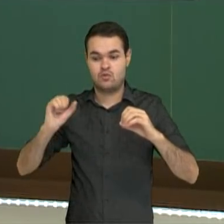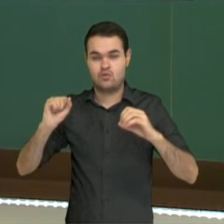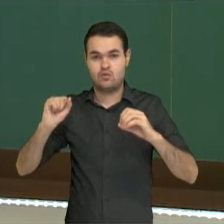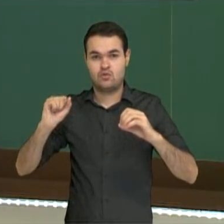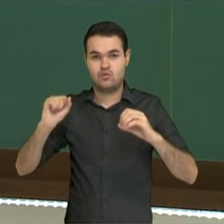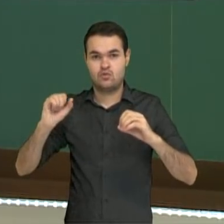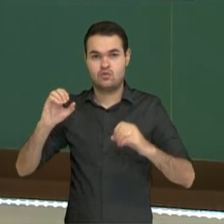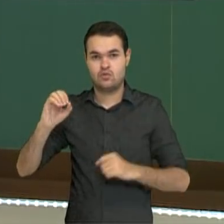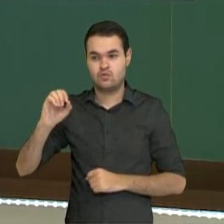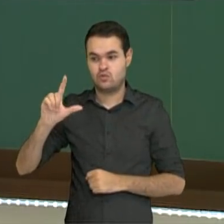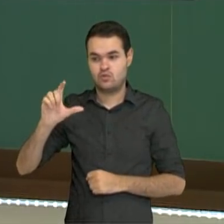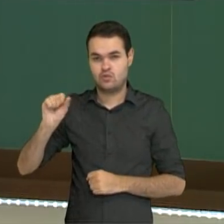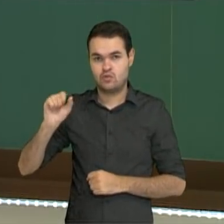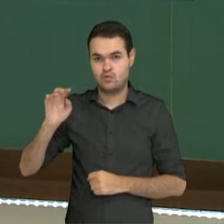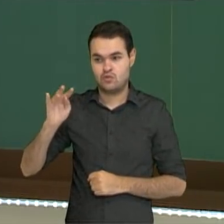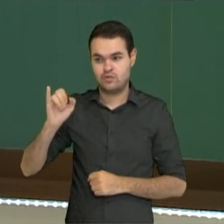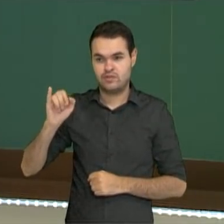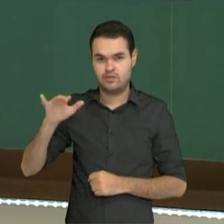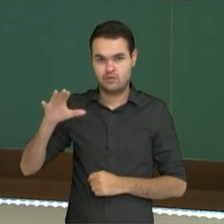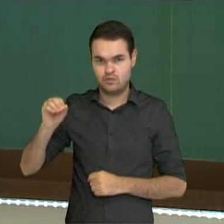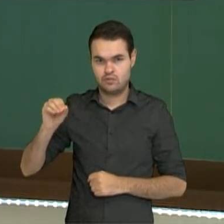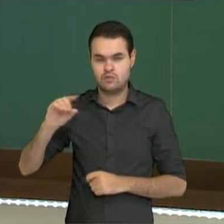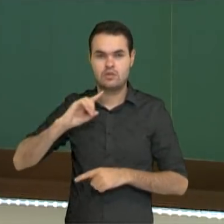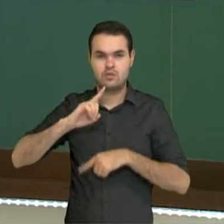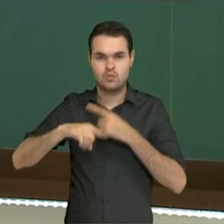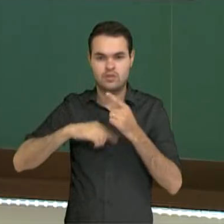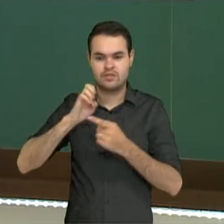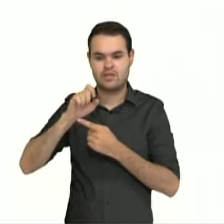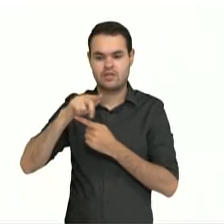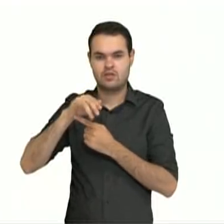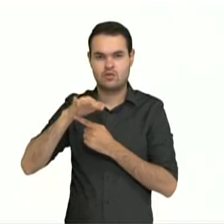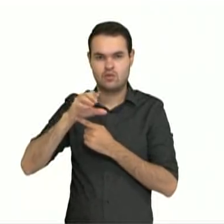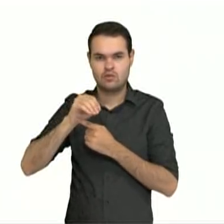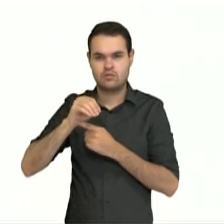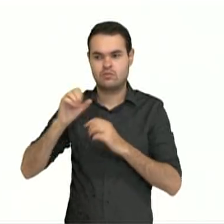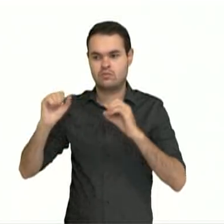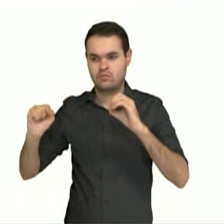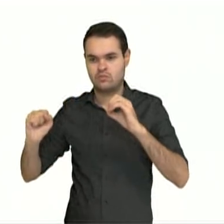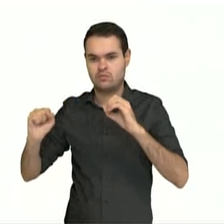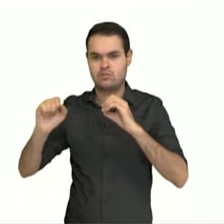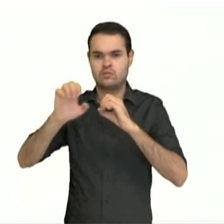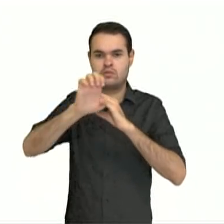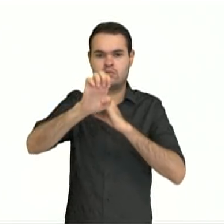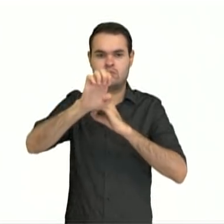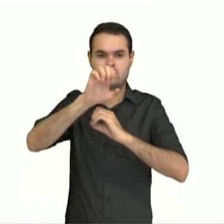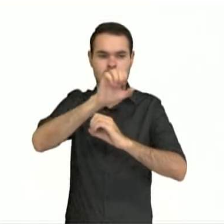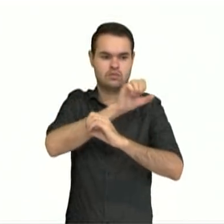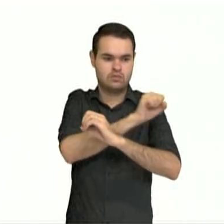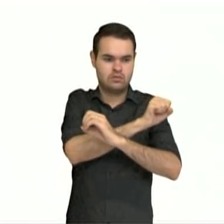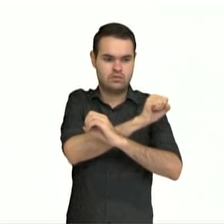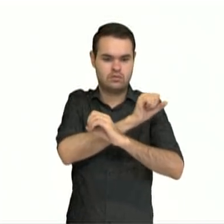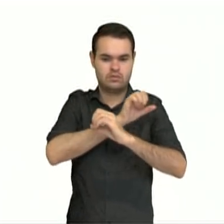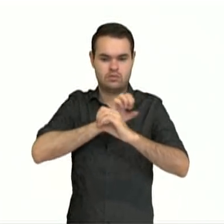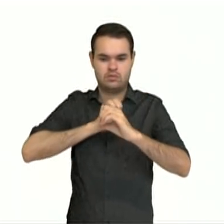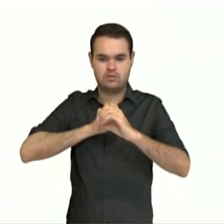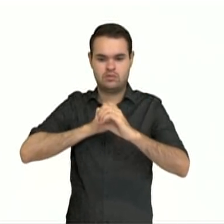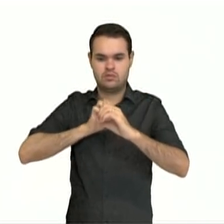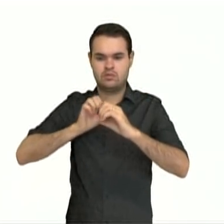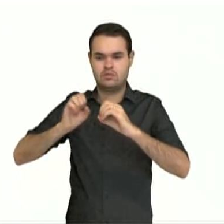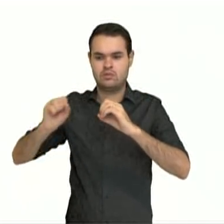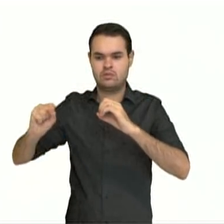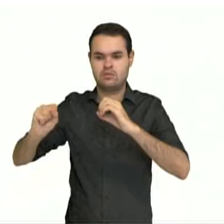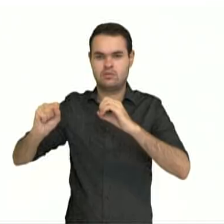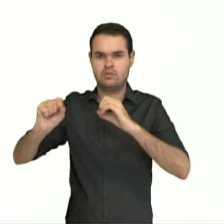sequência um equinócio, outro solstício, outro equinócio e assim sucessivamente no movimento ali